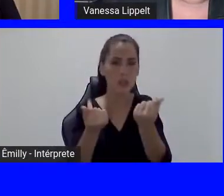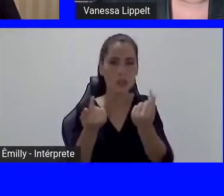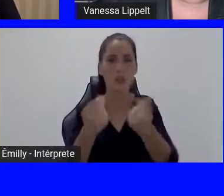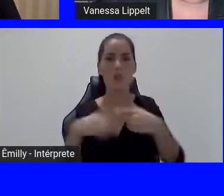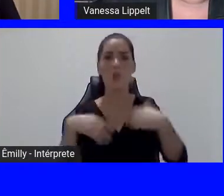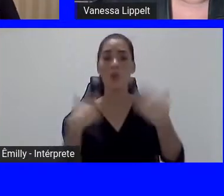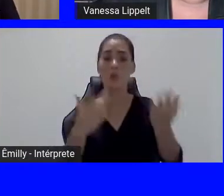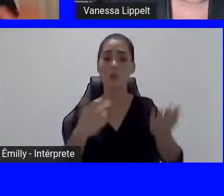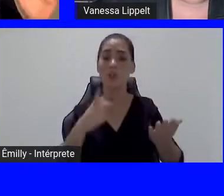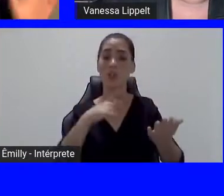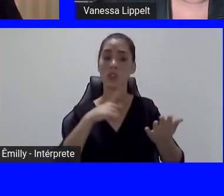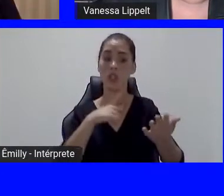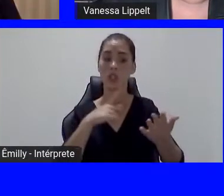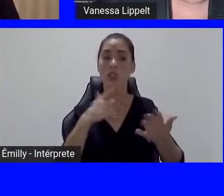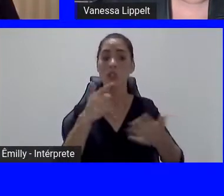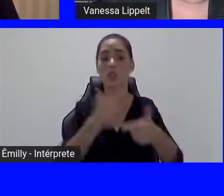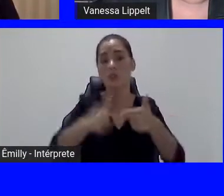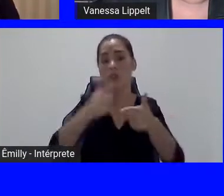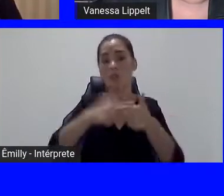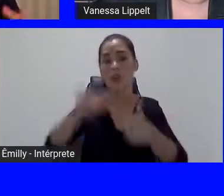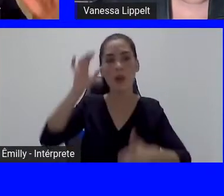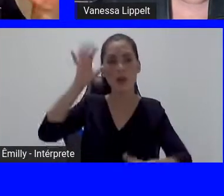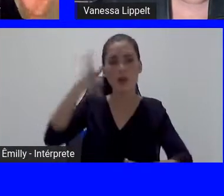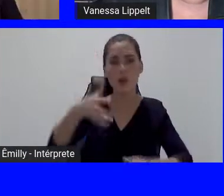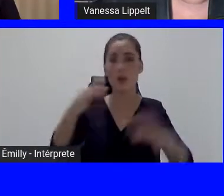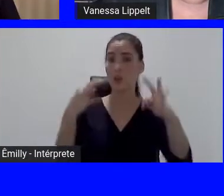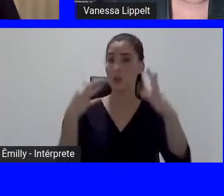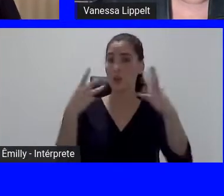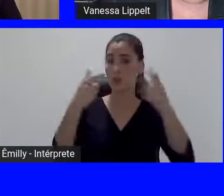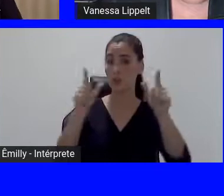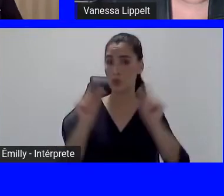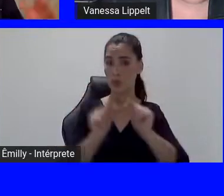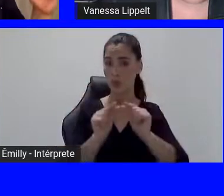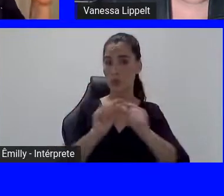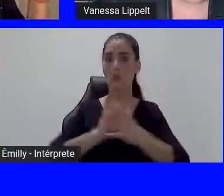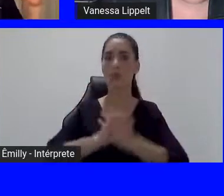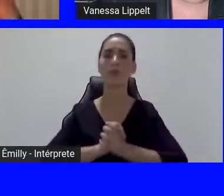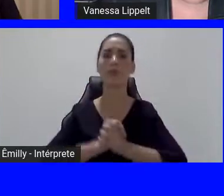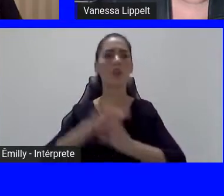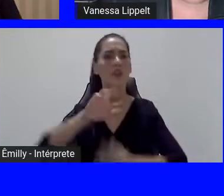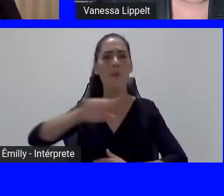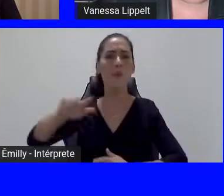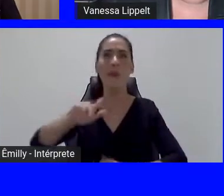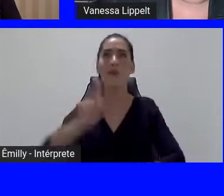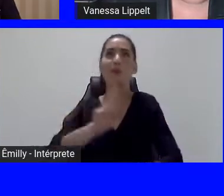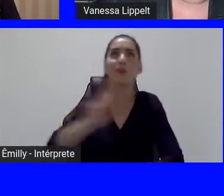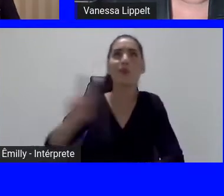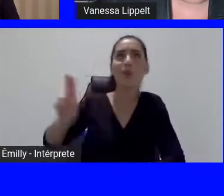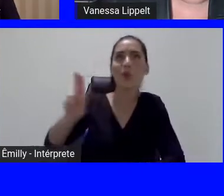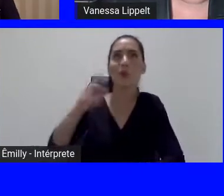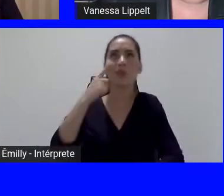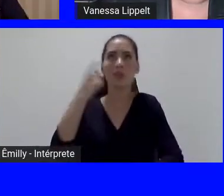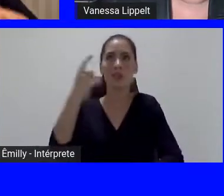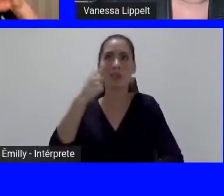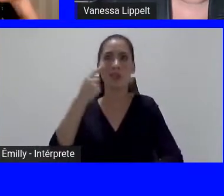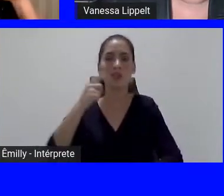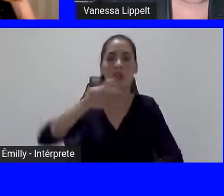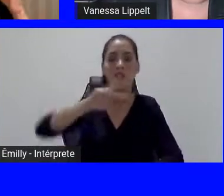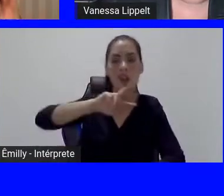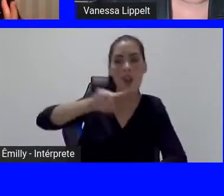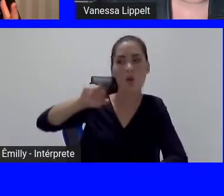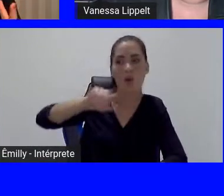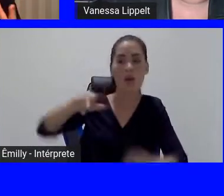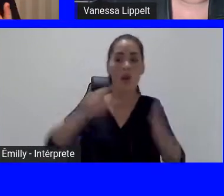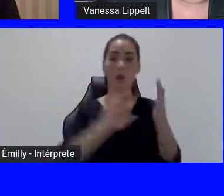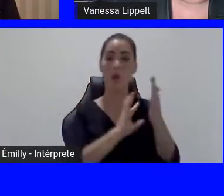grandes problemas para resolver, tudo fica menor. Não é o nome que interessa, não é o partido ao qual nós pertencemos, mas